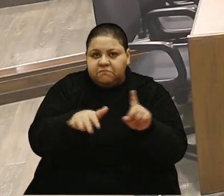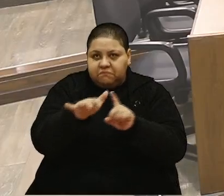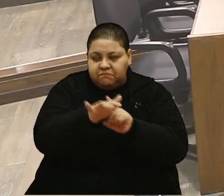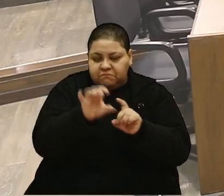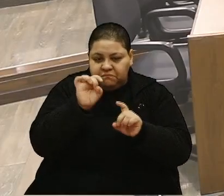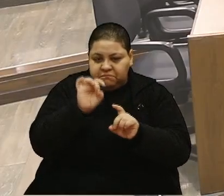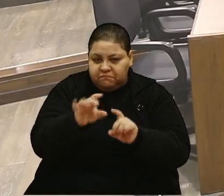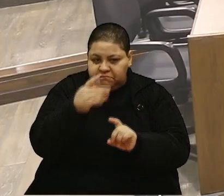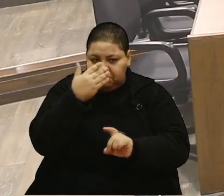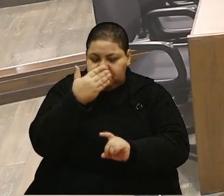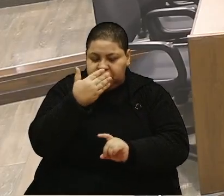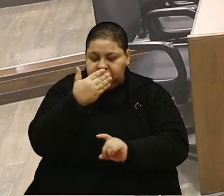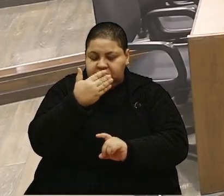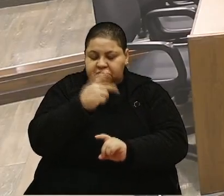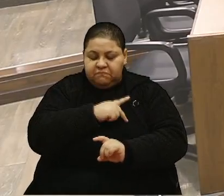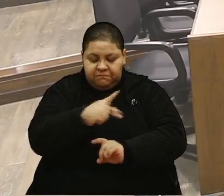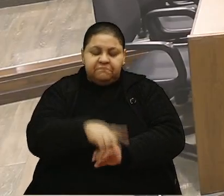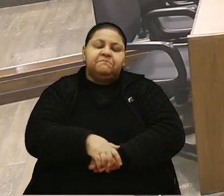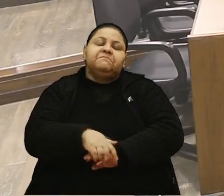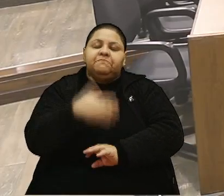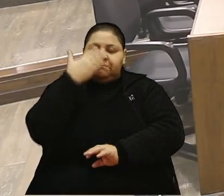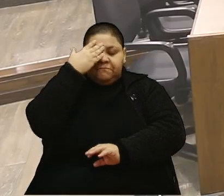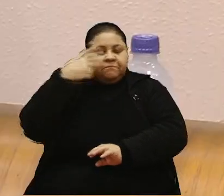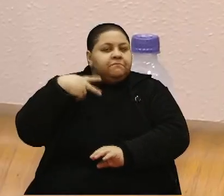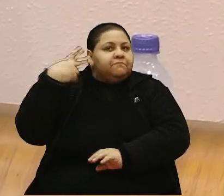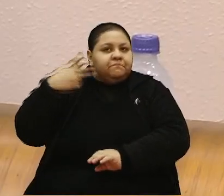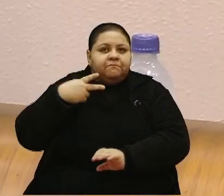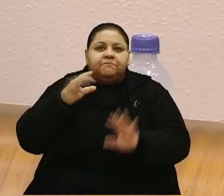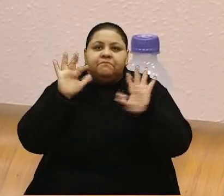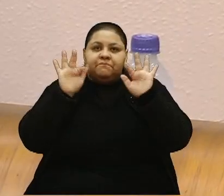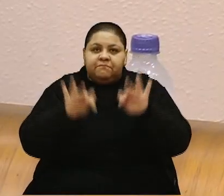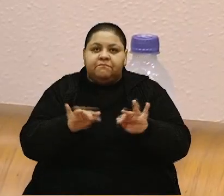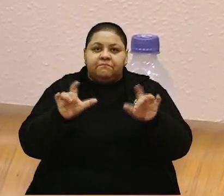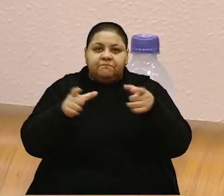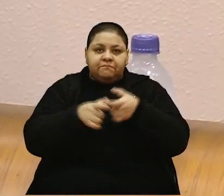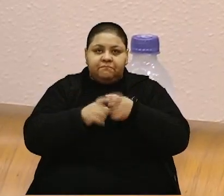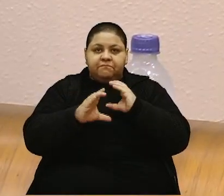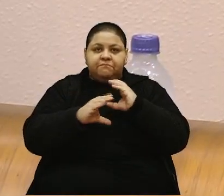Obrigado, vereador. Encerradas as pequenas comunicações.